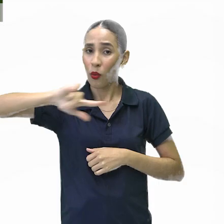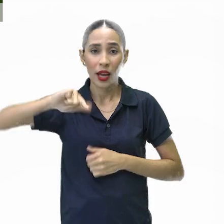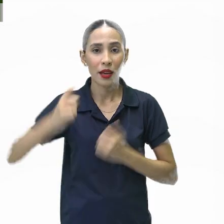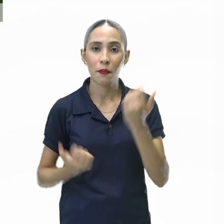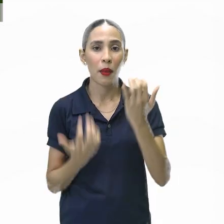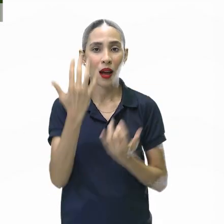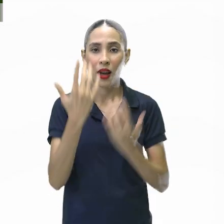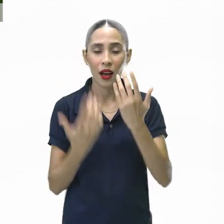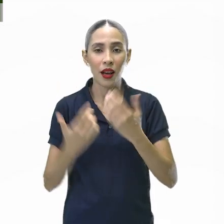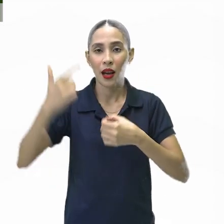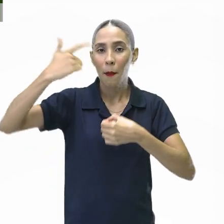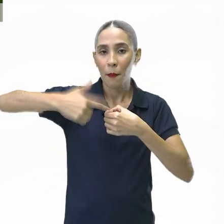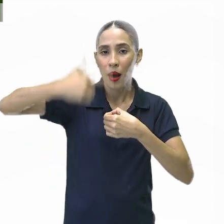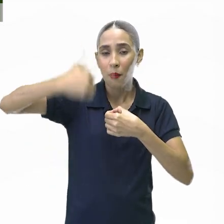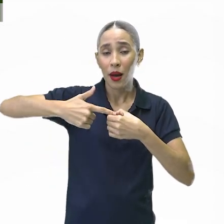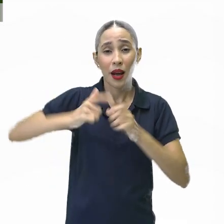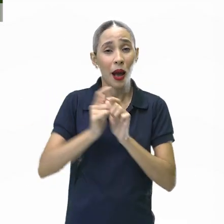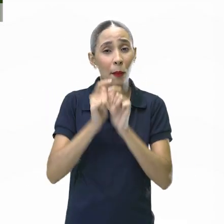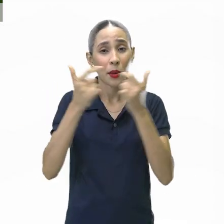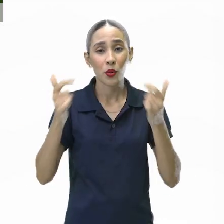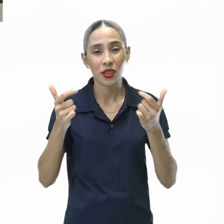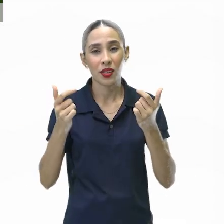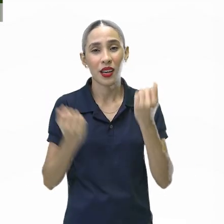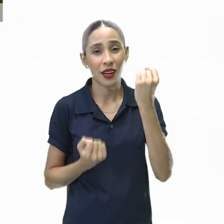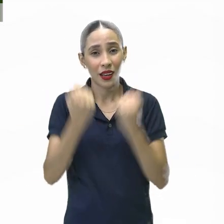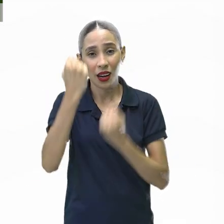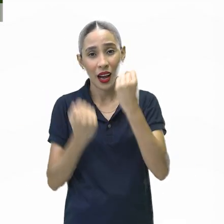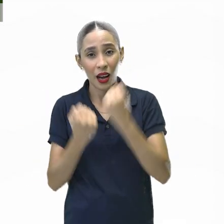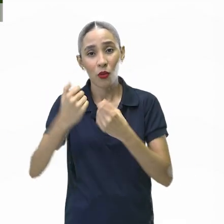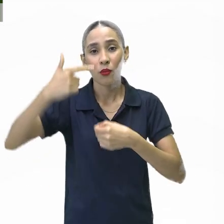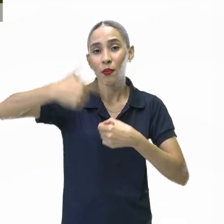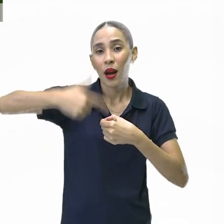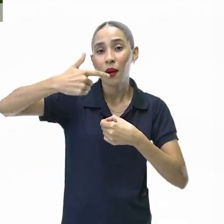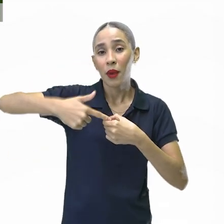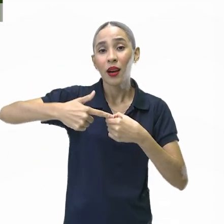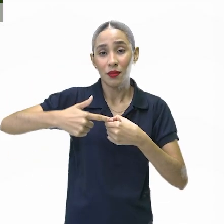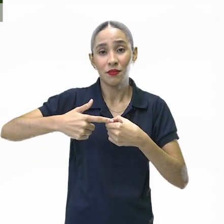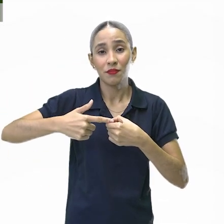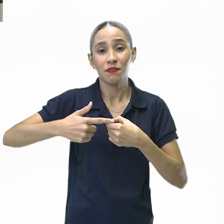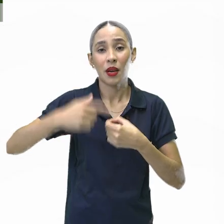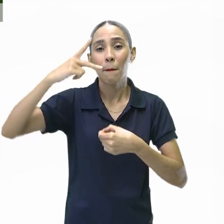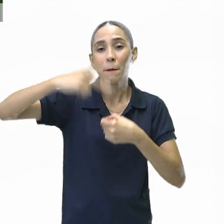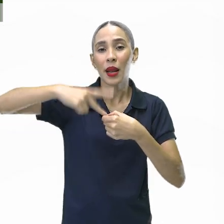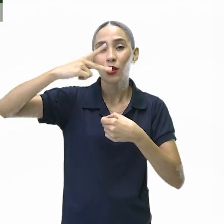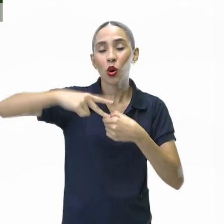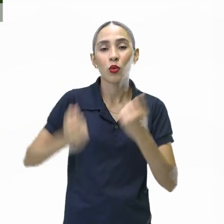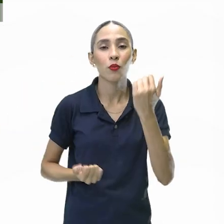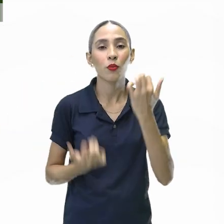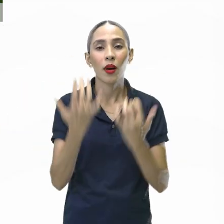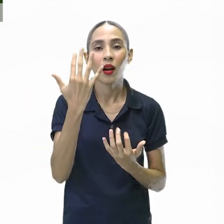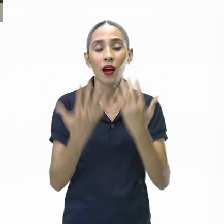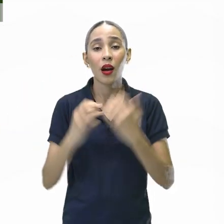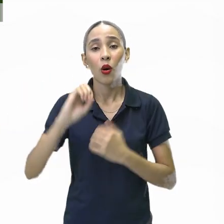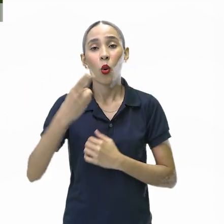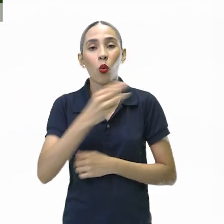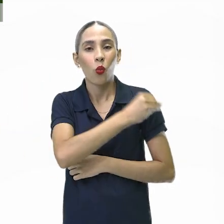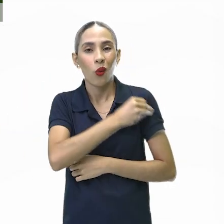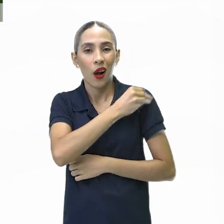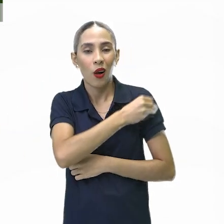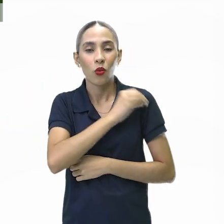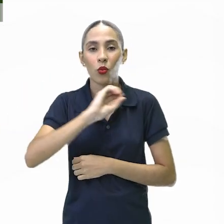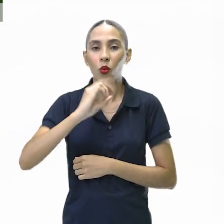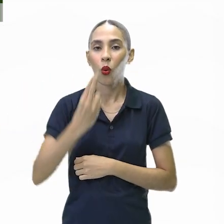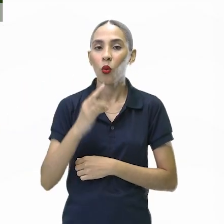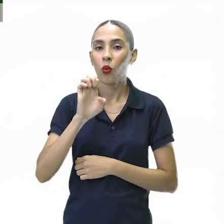combustível fóssil, né? Que a maioria dos carros que são a combustão, né, queimam petróleo ou álcool ou